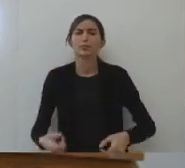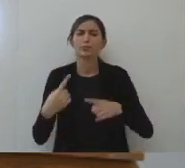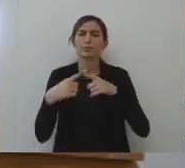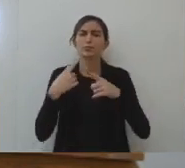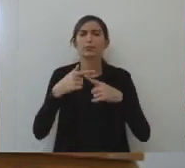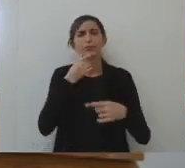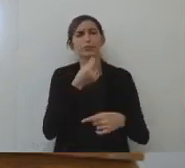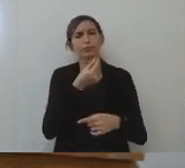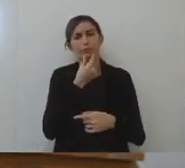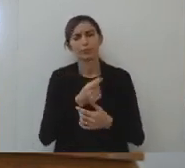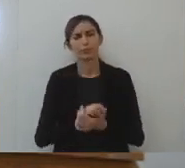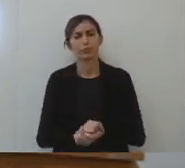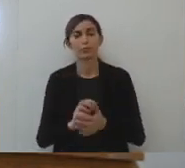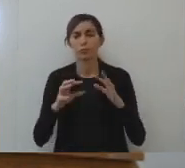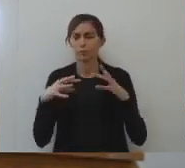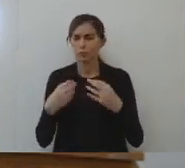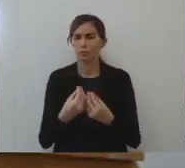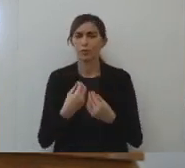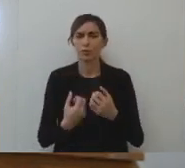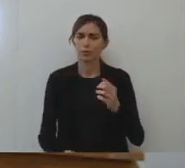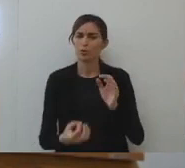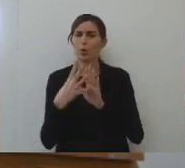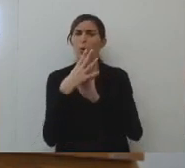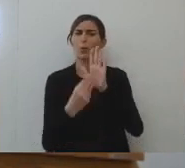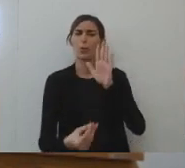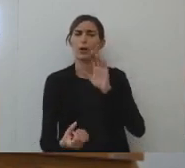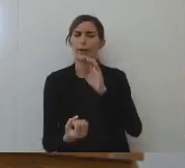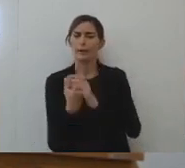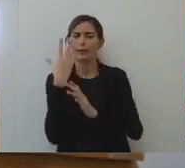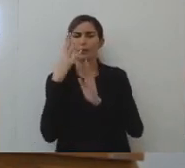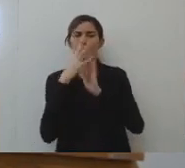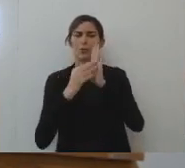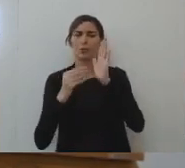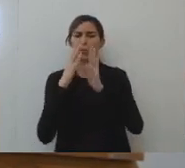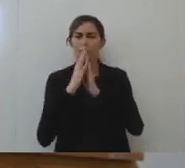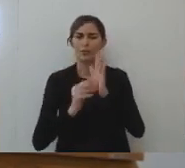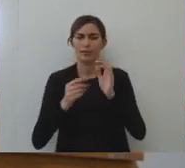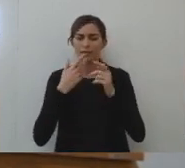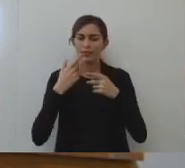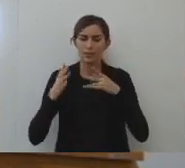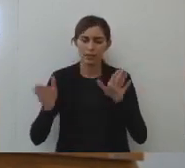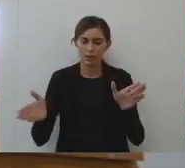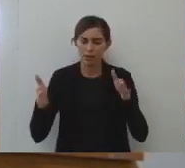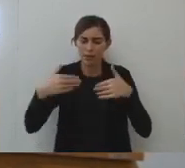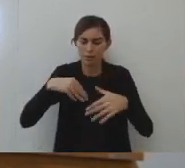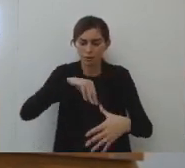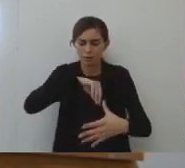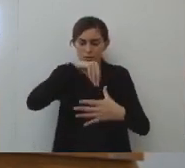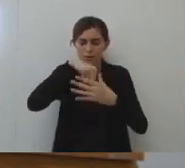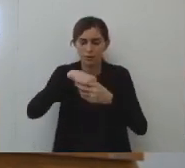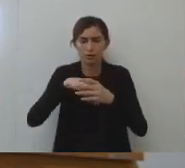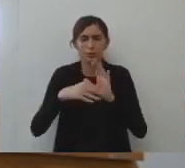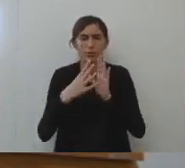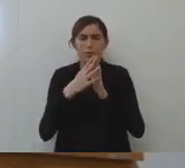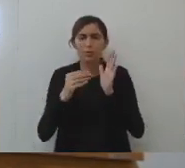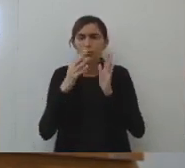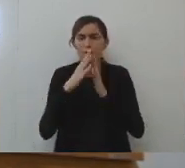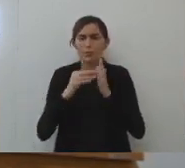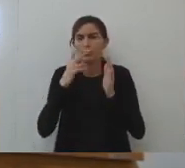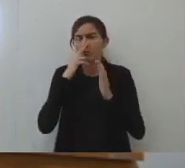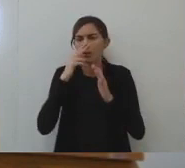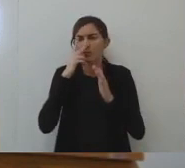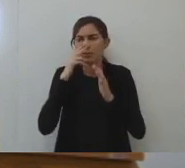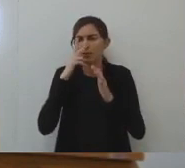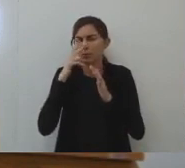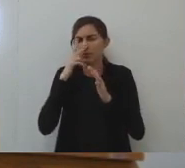são masculinas. E aí a gente cria um modelo. Lembra quando a gente fala da caixinha? Fica todo mundo dentro da caixinha, da mesma forma,